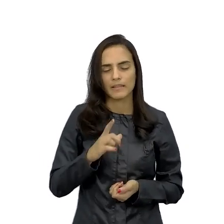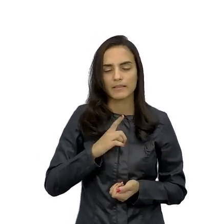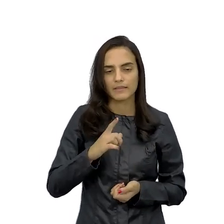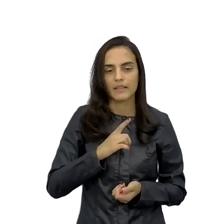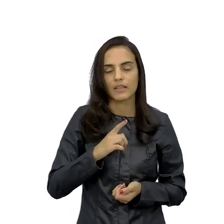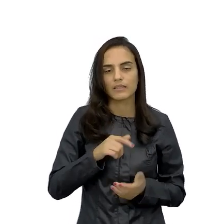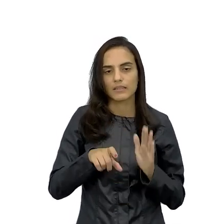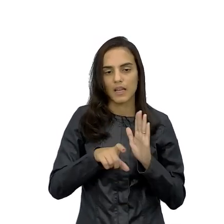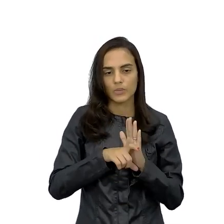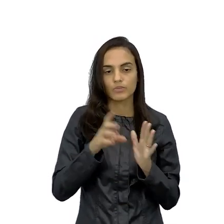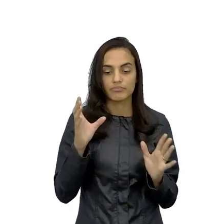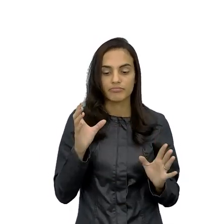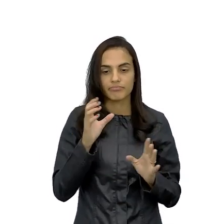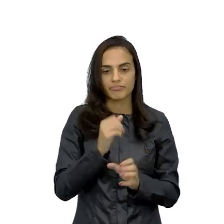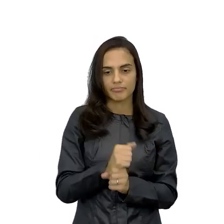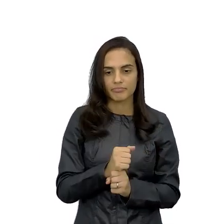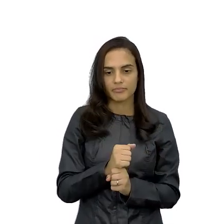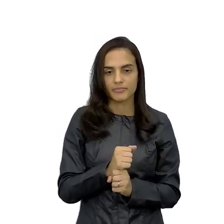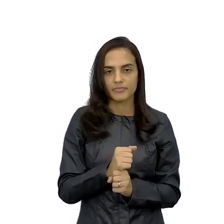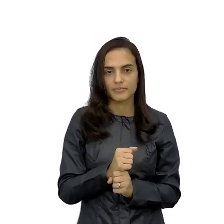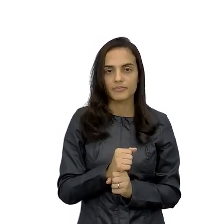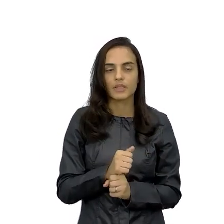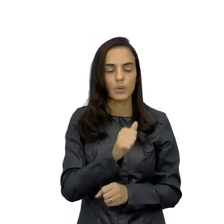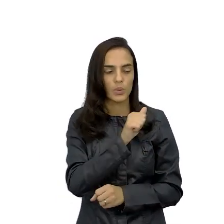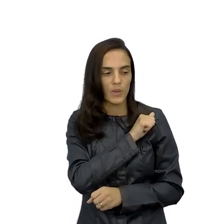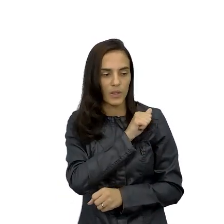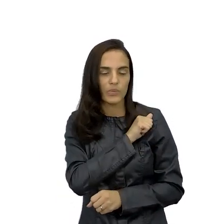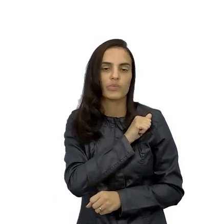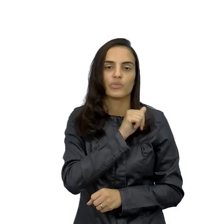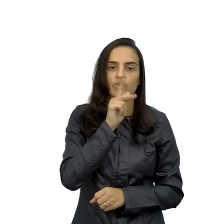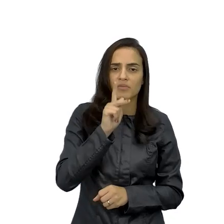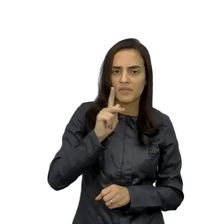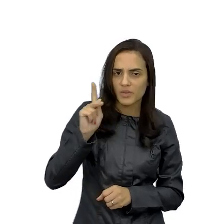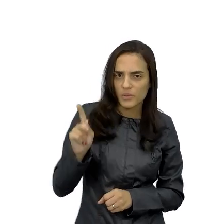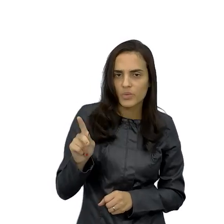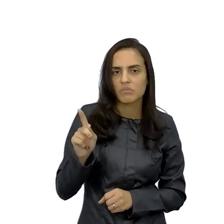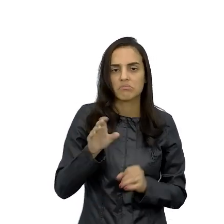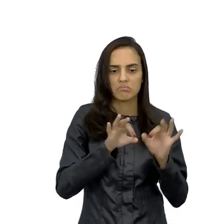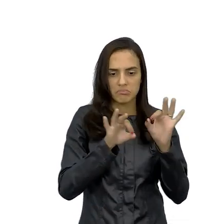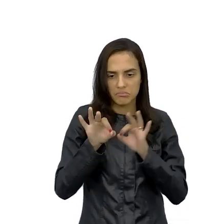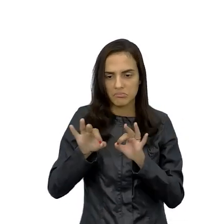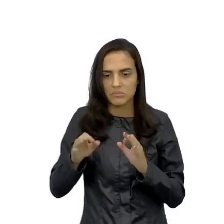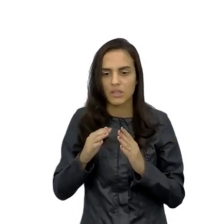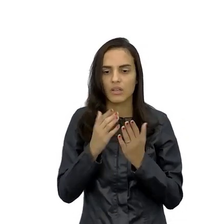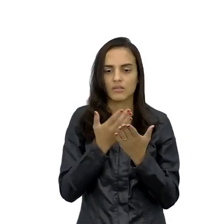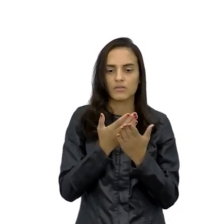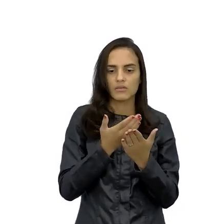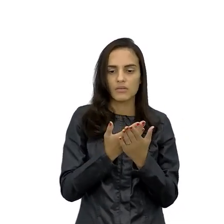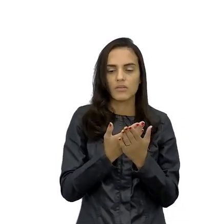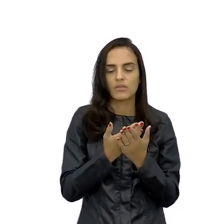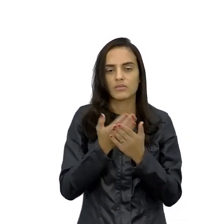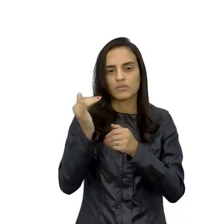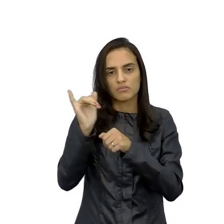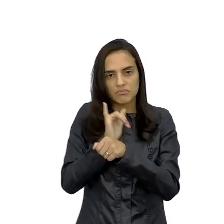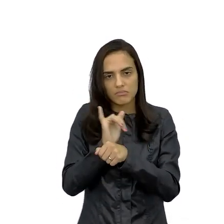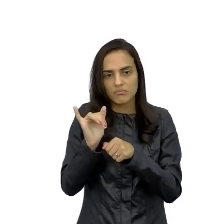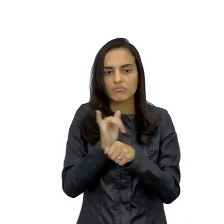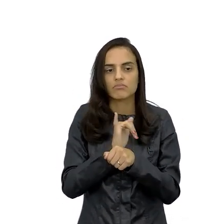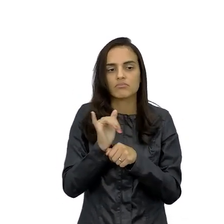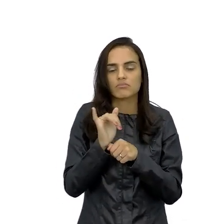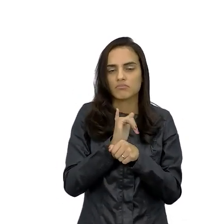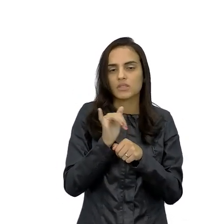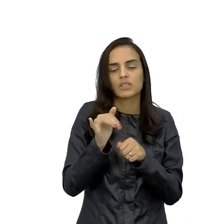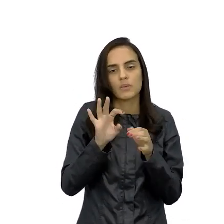dados quantitativos e qualitativos dos alunos, dos professores, da organização da escola, dos recursos que estão